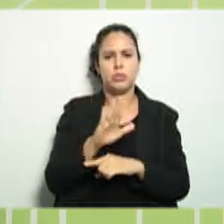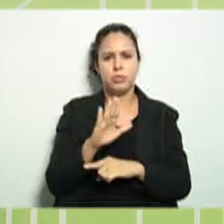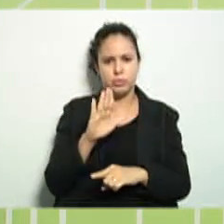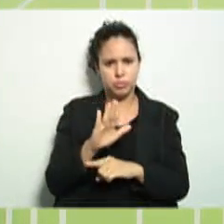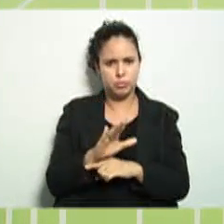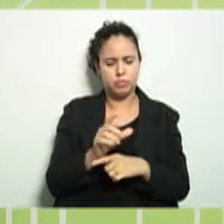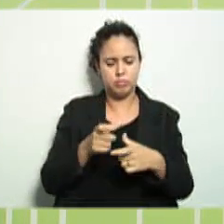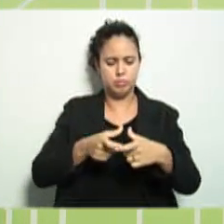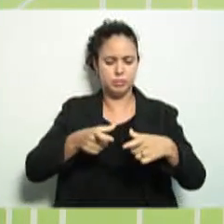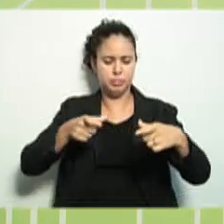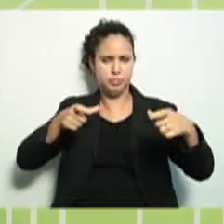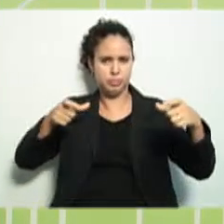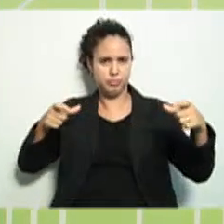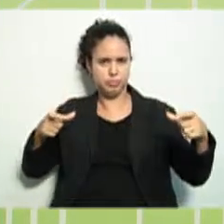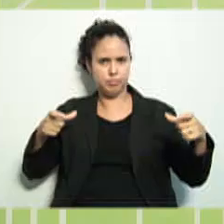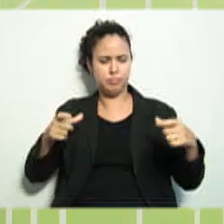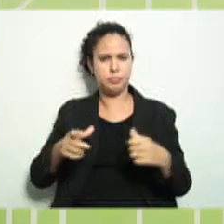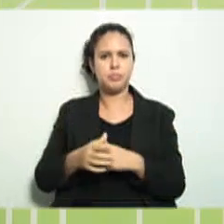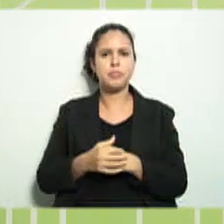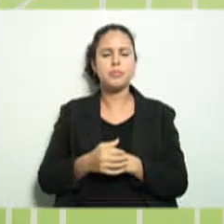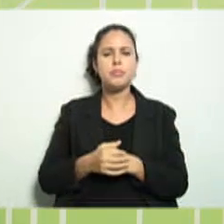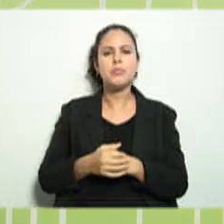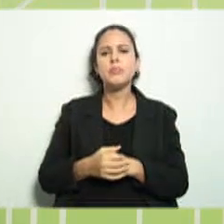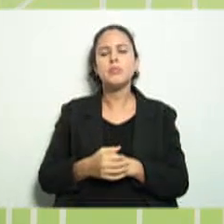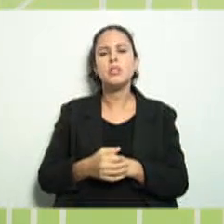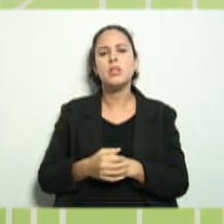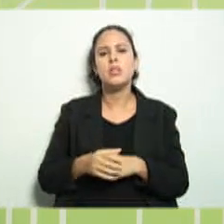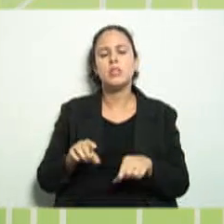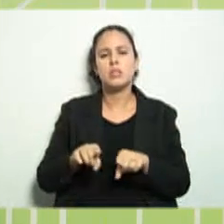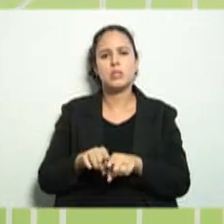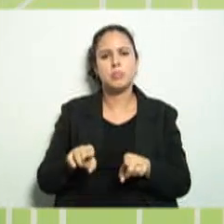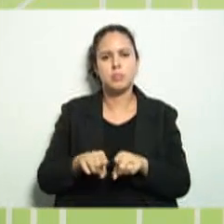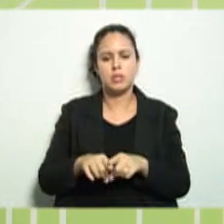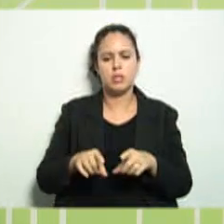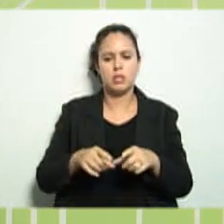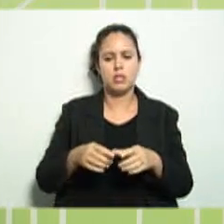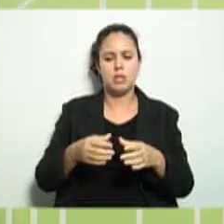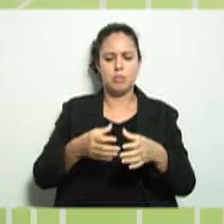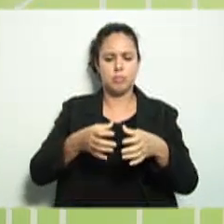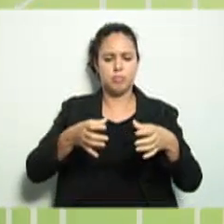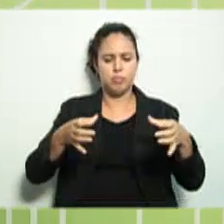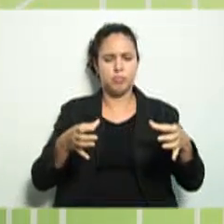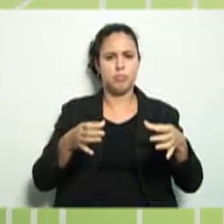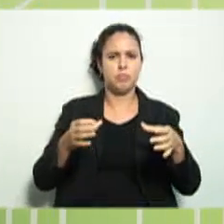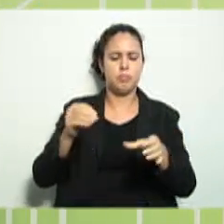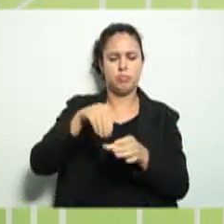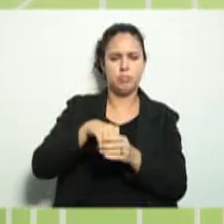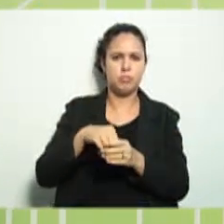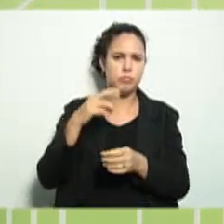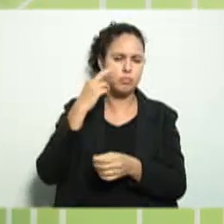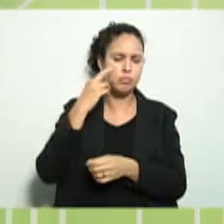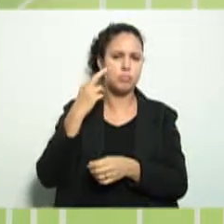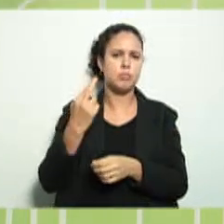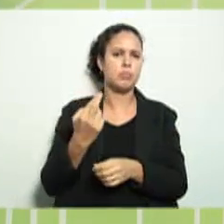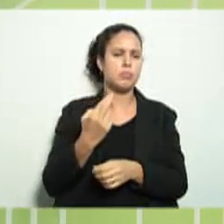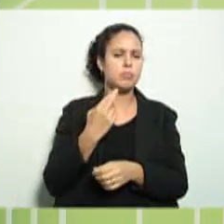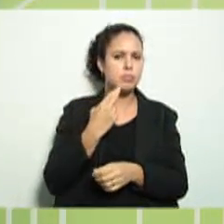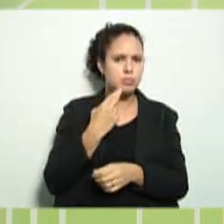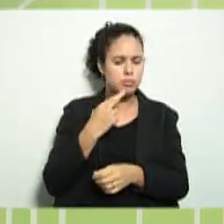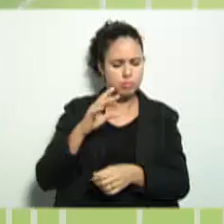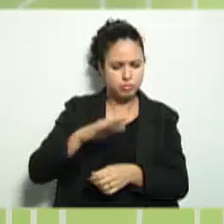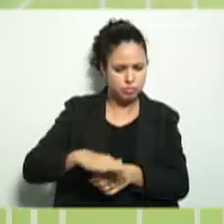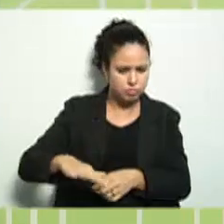para a produção agropecuária e para o desenvolvimento regional de nosso estado. Que seja ele pequenininho ali local, seja